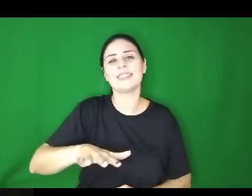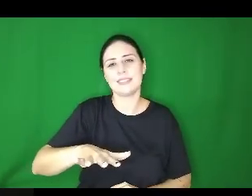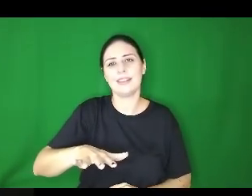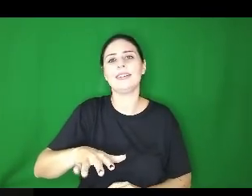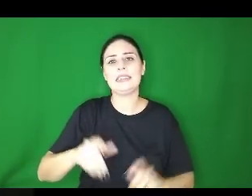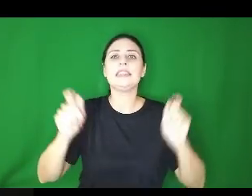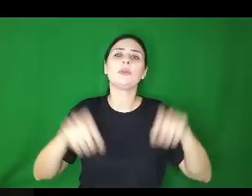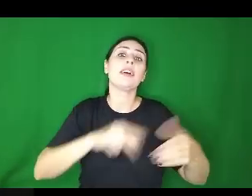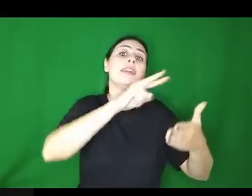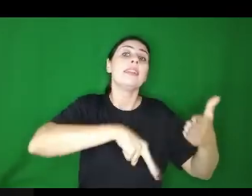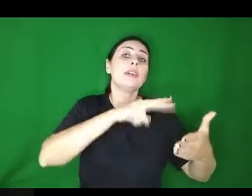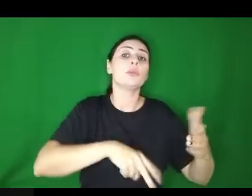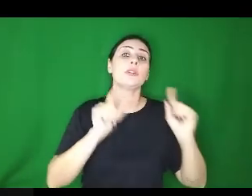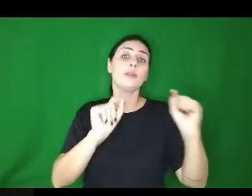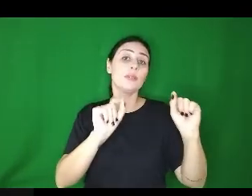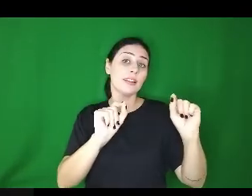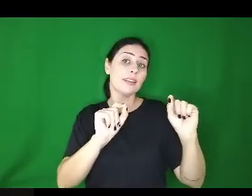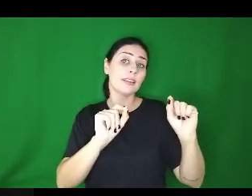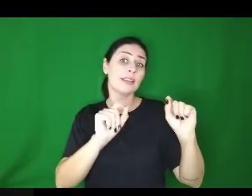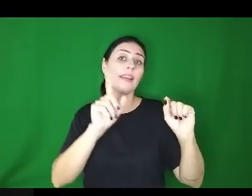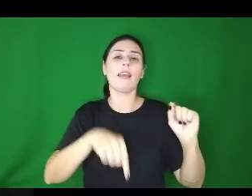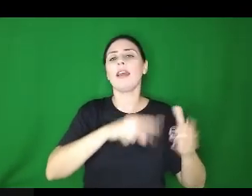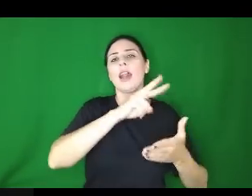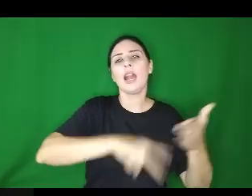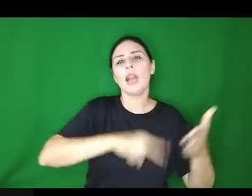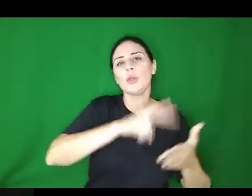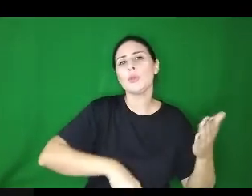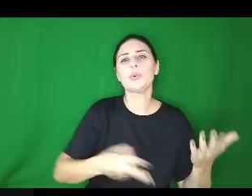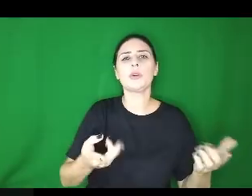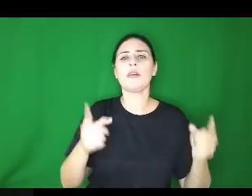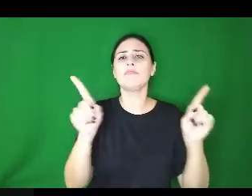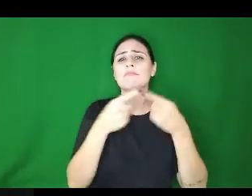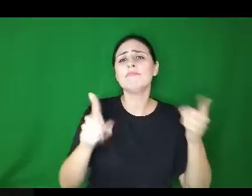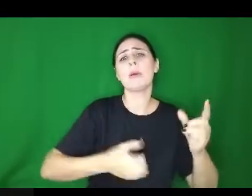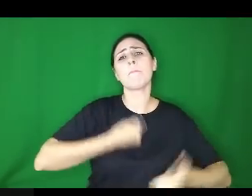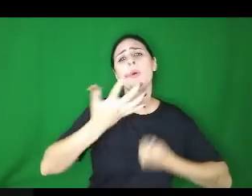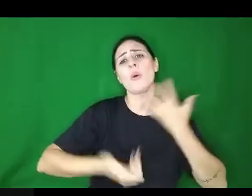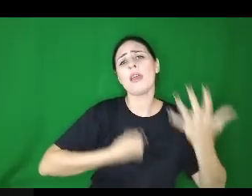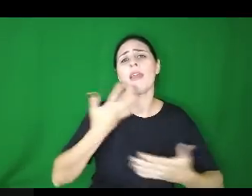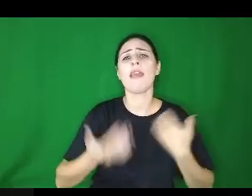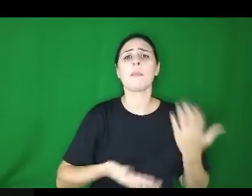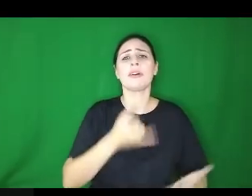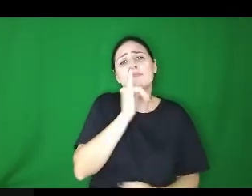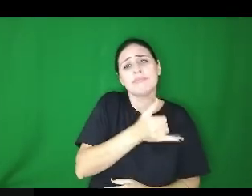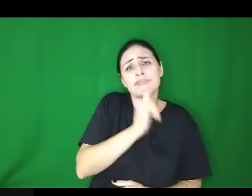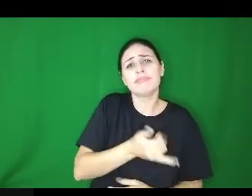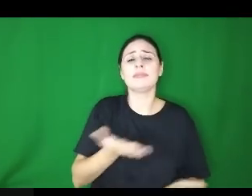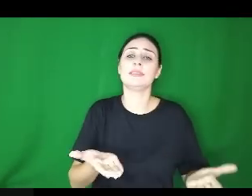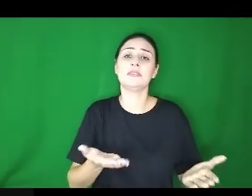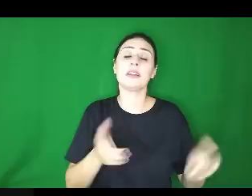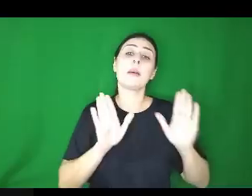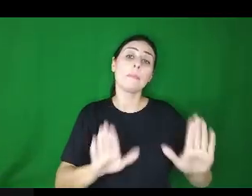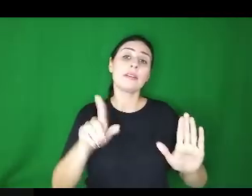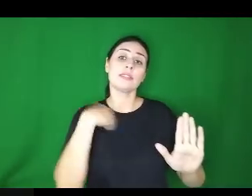crianças. A leitura e a escuta também é uma coisa que partilhada com a família, porque, né, orientar